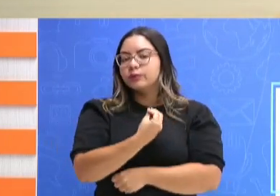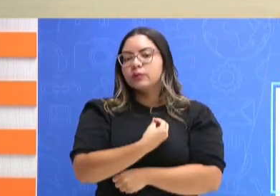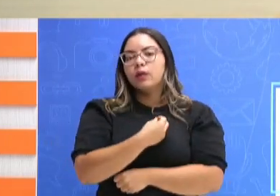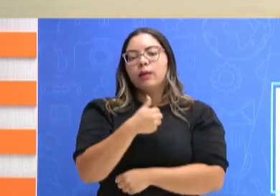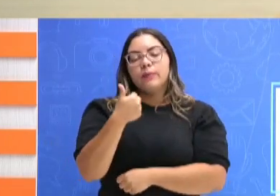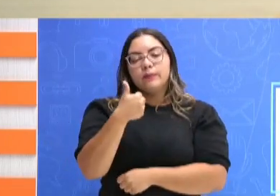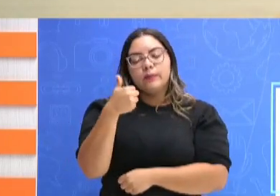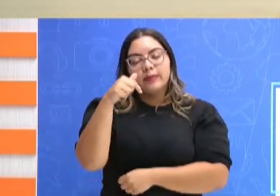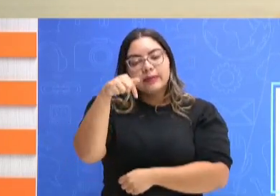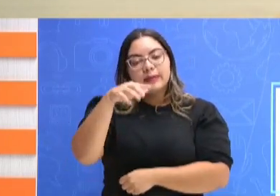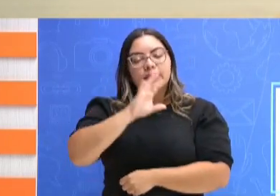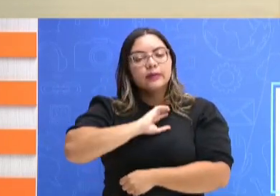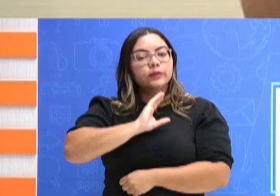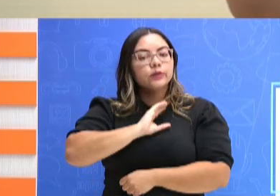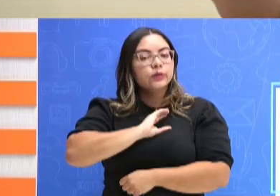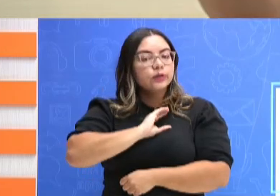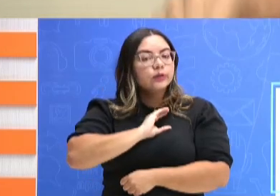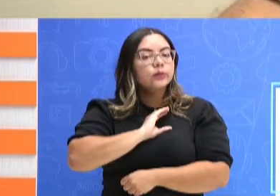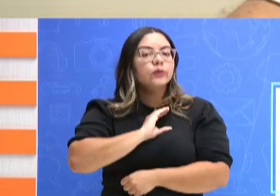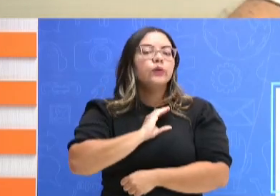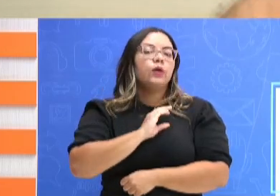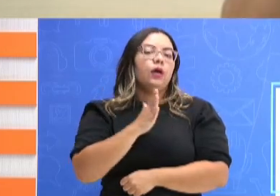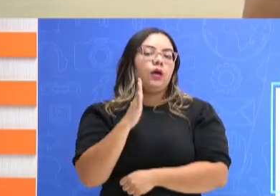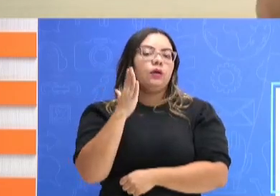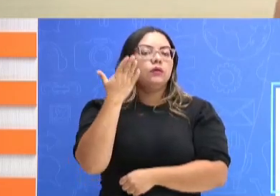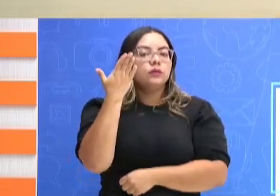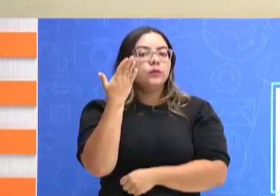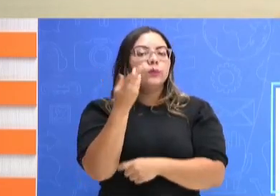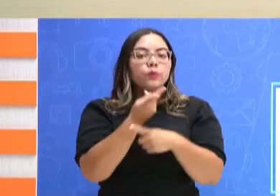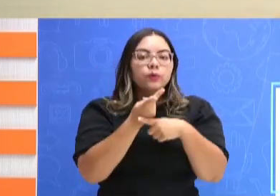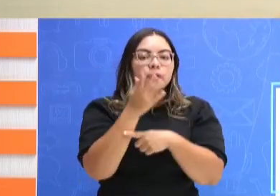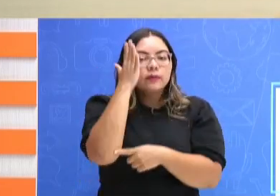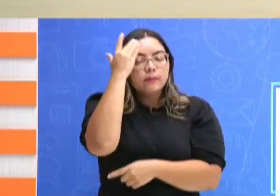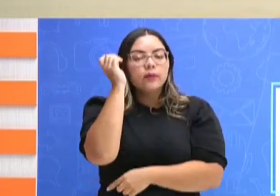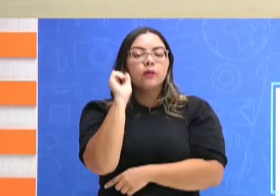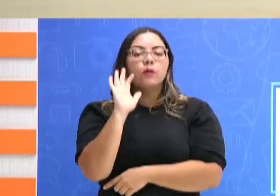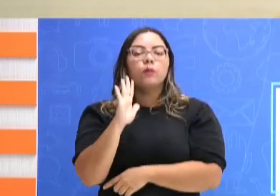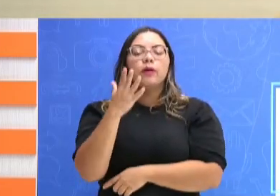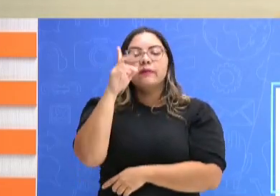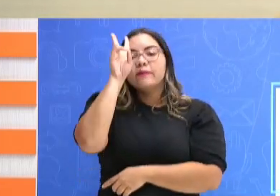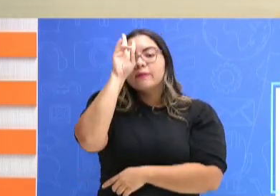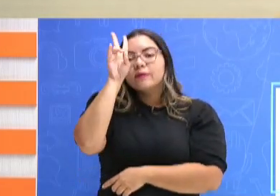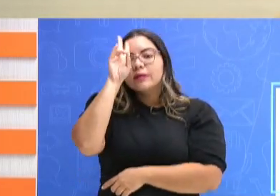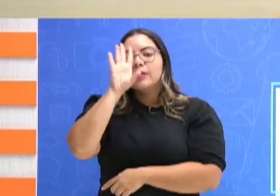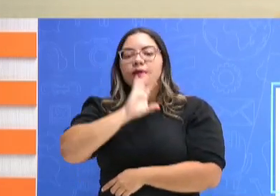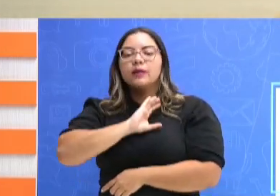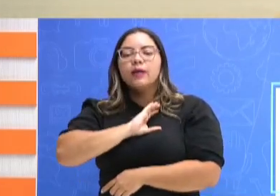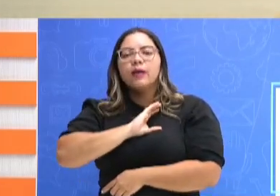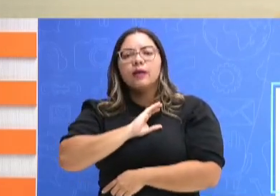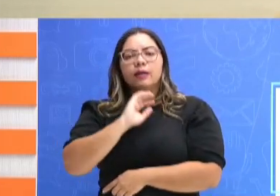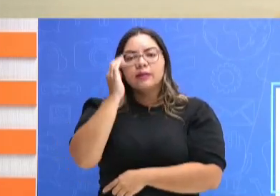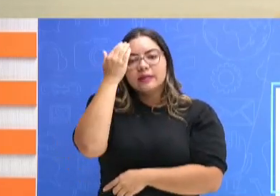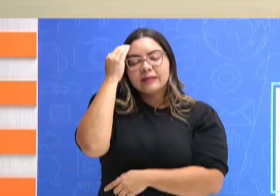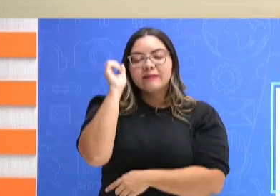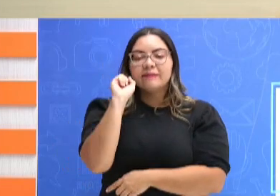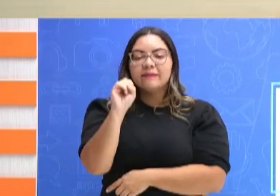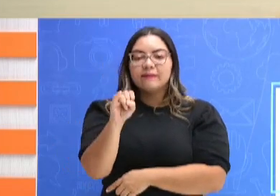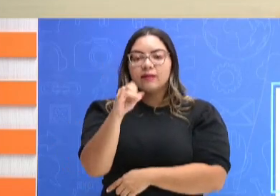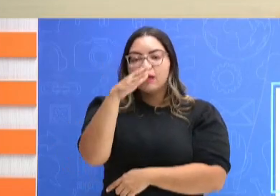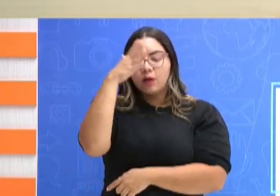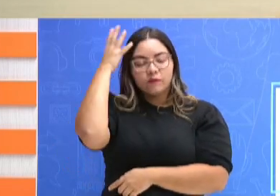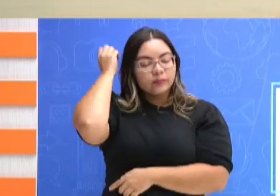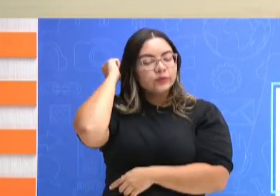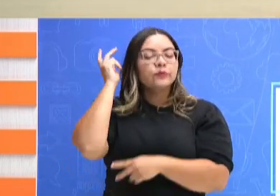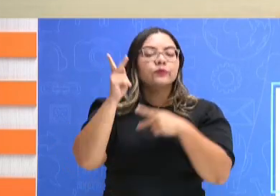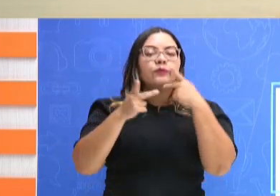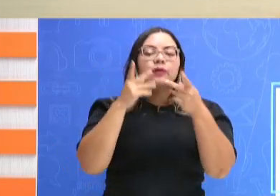fato inusitado. Procurem saber a história de Caxias e tentem ver se o que o Fábio Gentil fala é verdade ou não. E vamos mais,